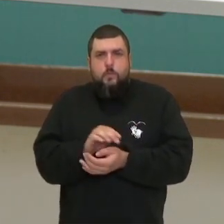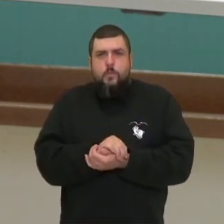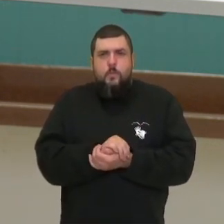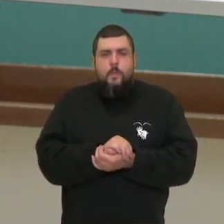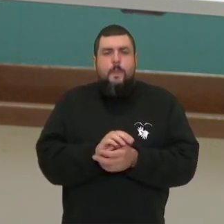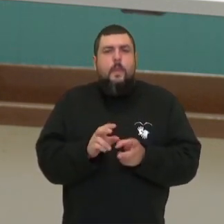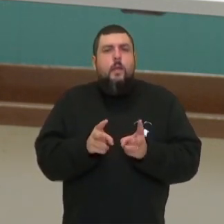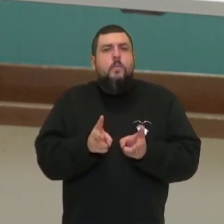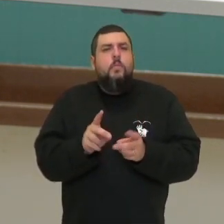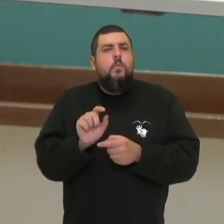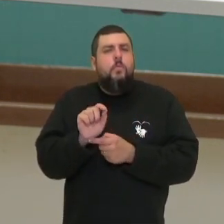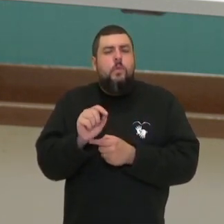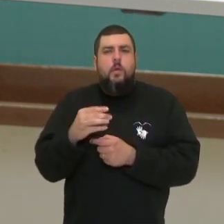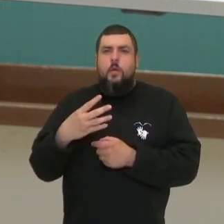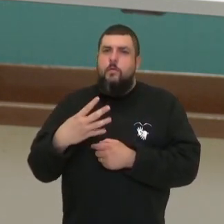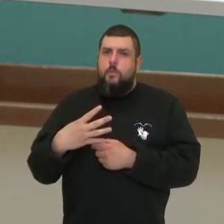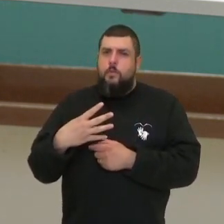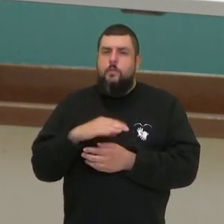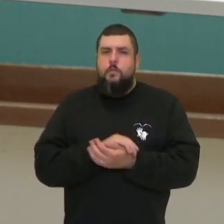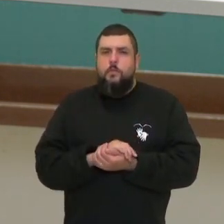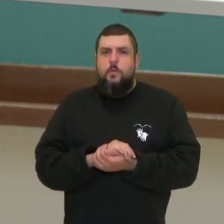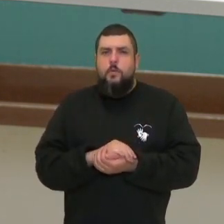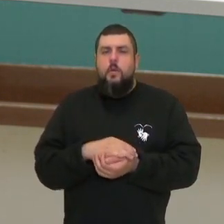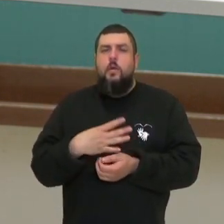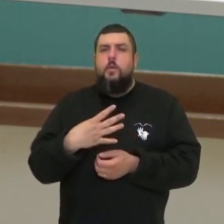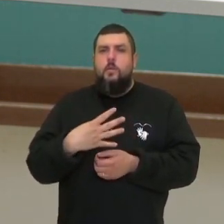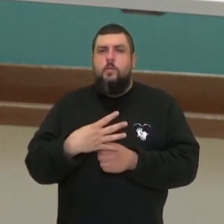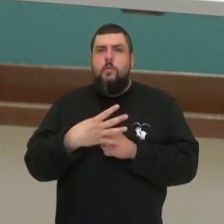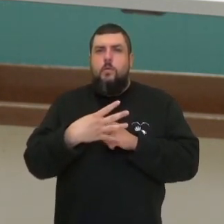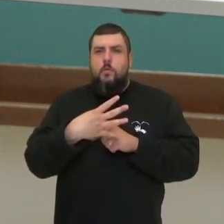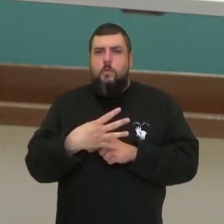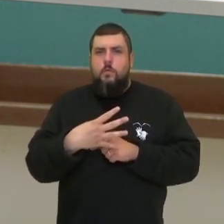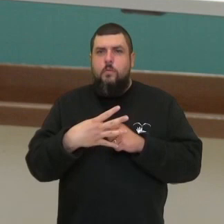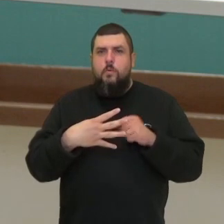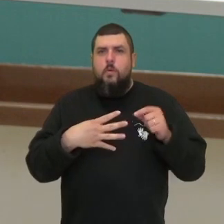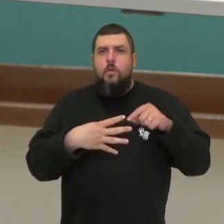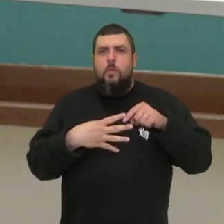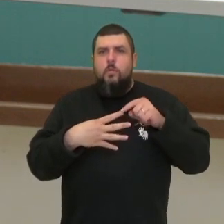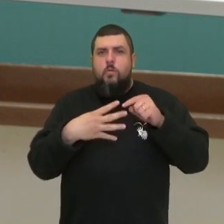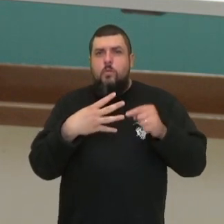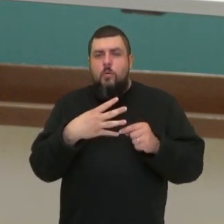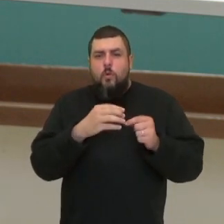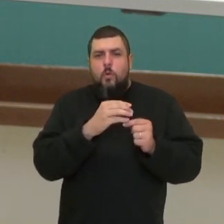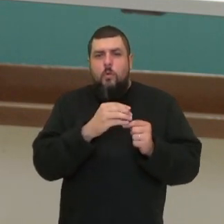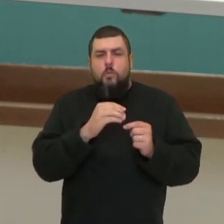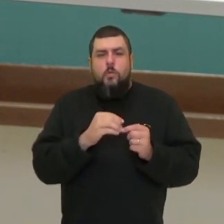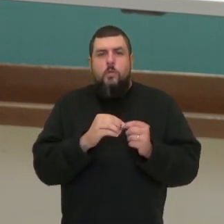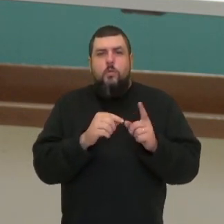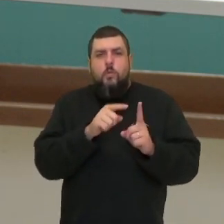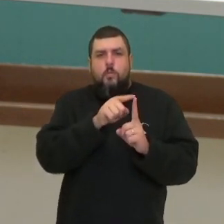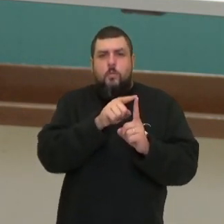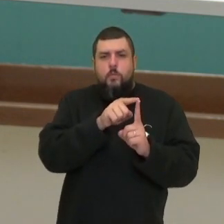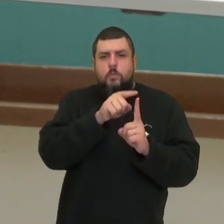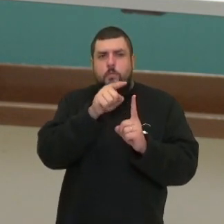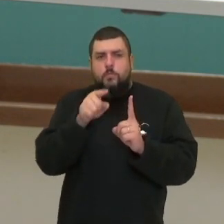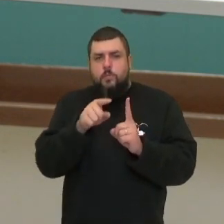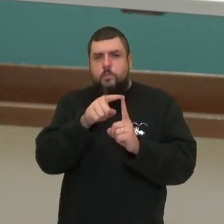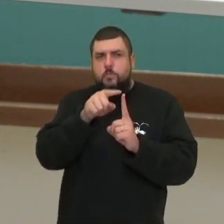é 4, certo? Então, eu pego o meu termo anterior e somo 4, né? Uma constante, sempre a